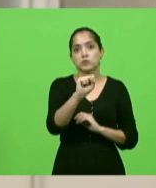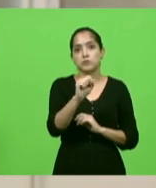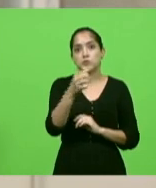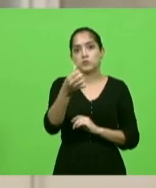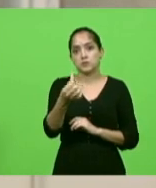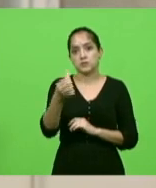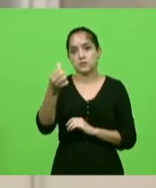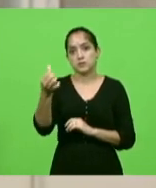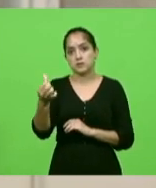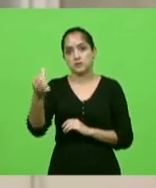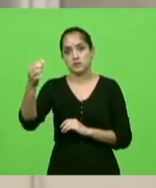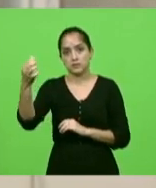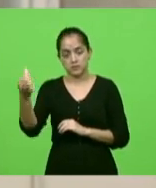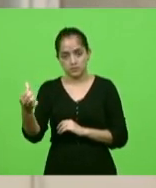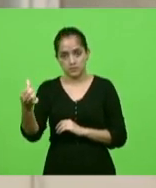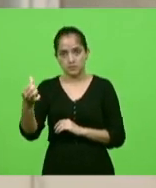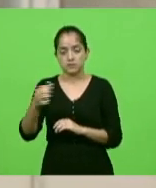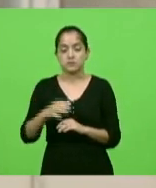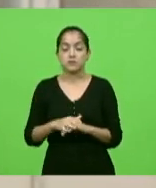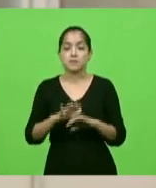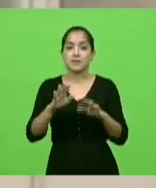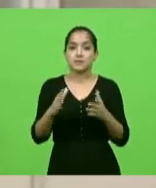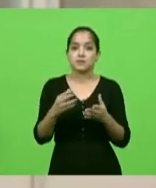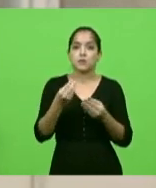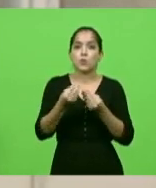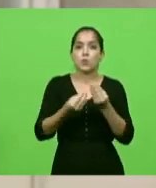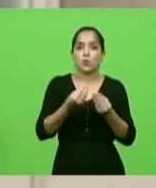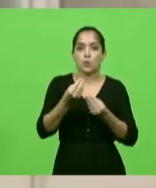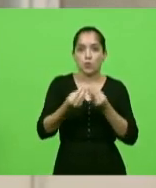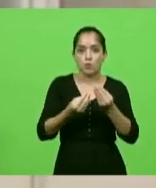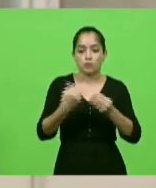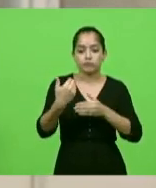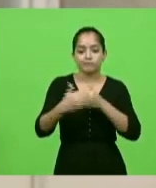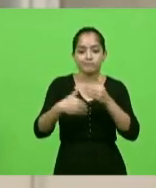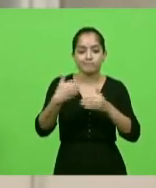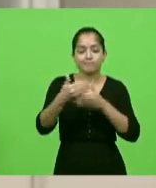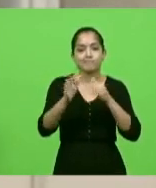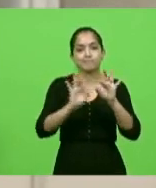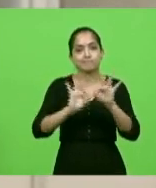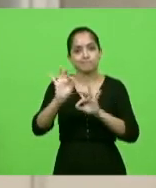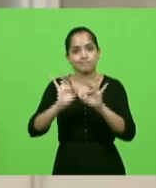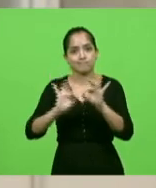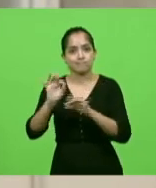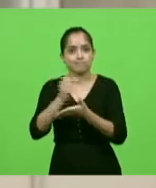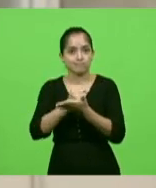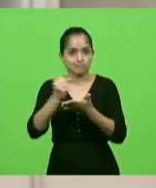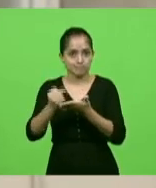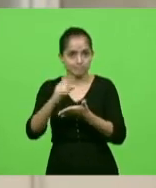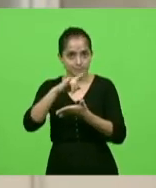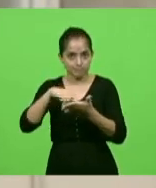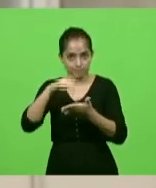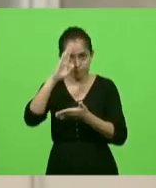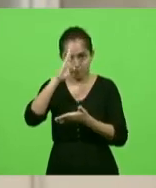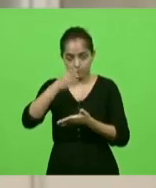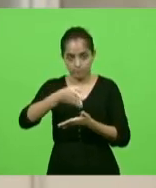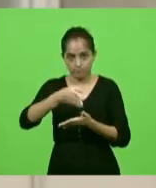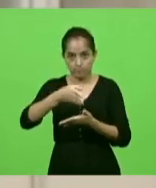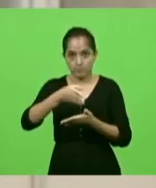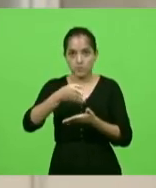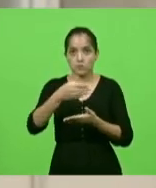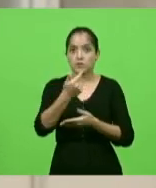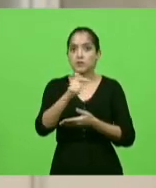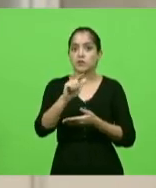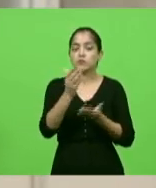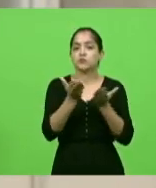8666 mas sim a forma como o procedimento relativo à contratação direta sem